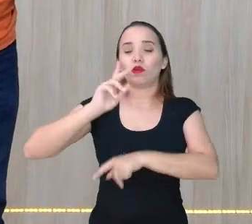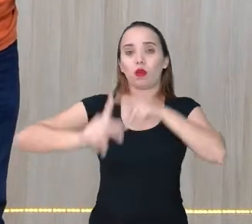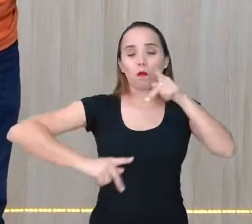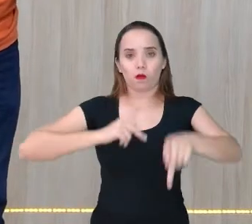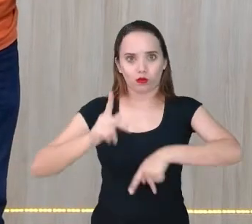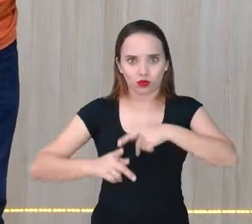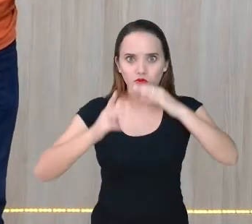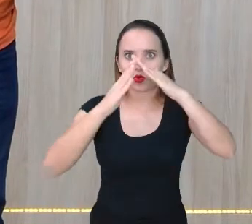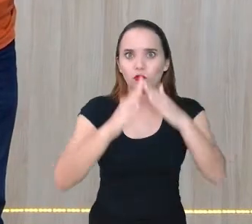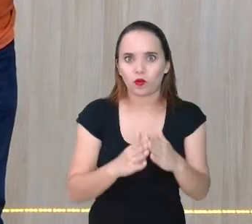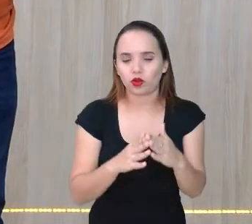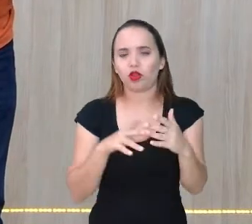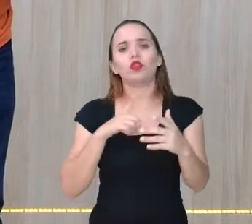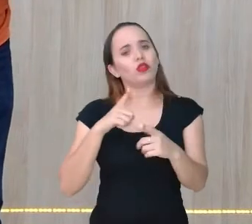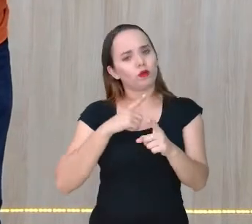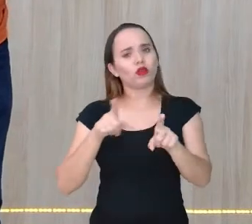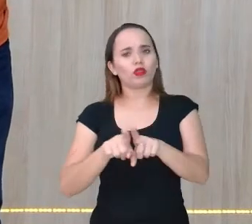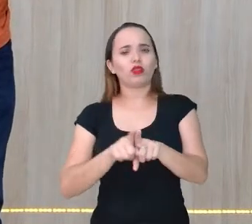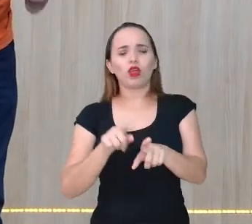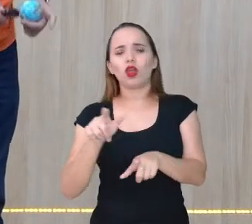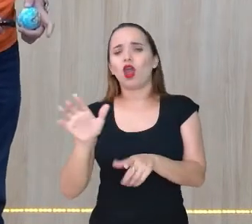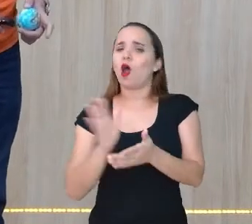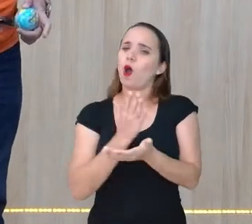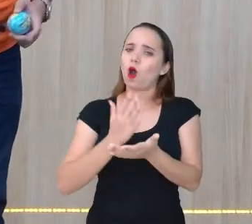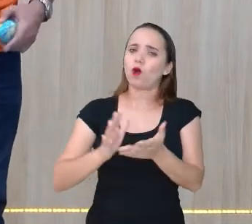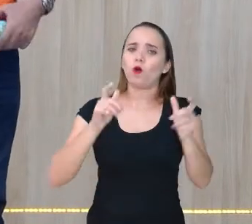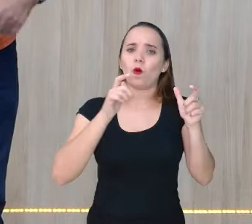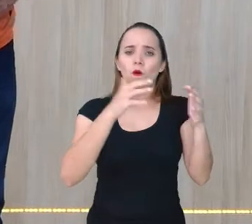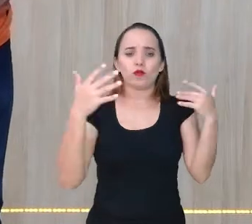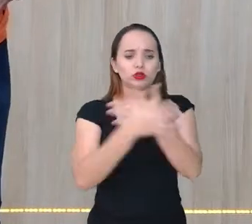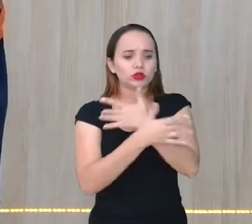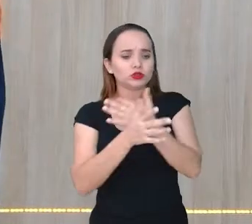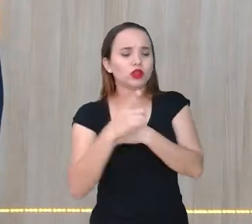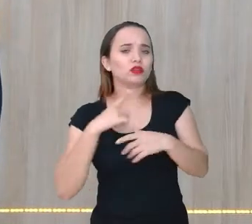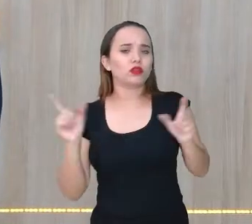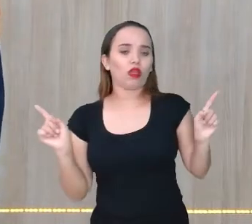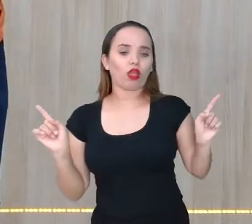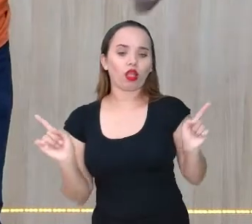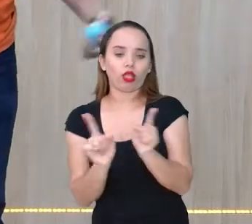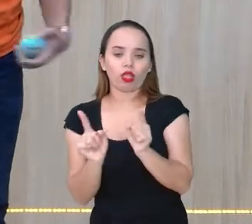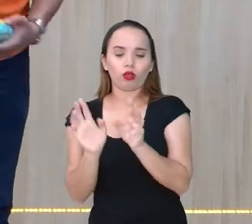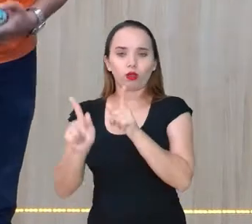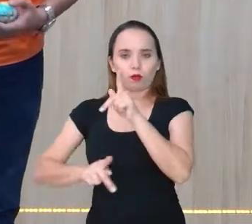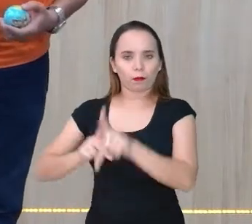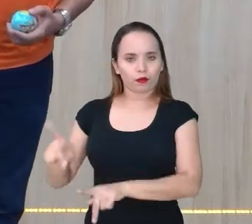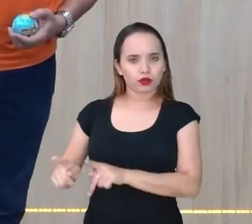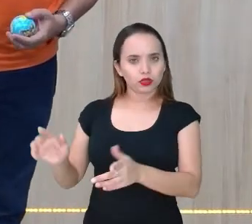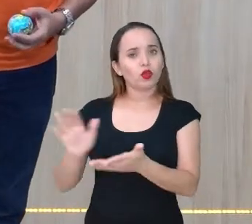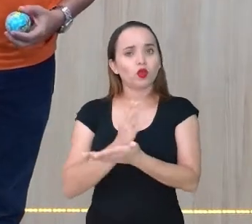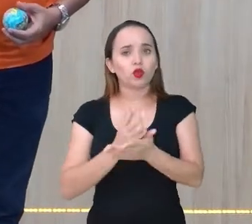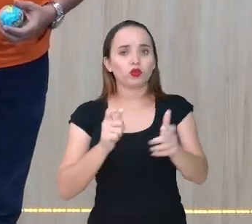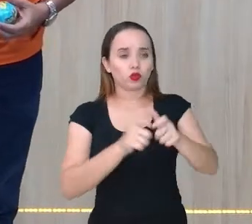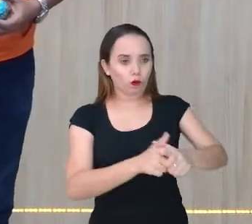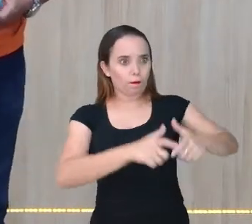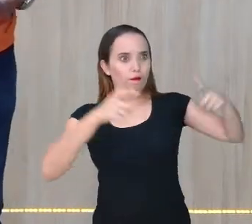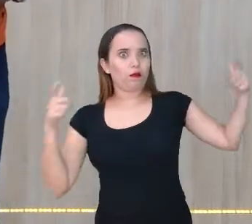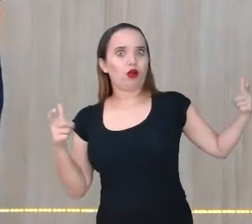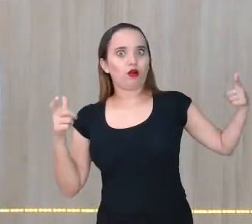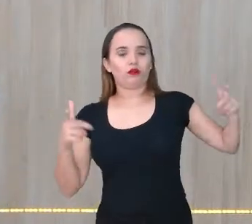população é pequena. Então vamos ter locais com vazios demográficos e locais com população assim muito grande. Né?